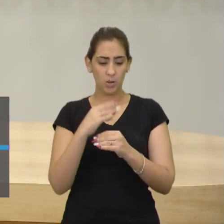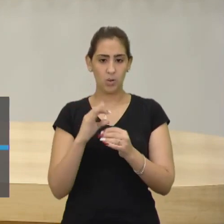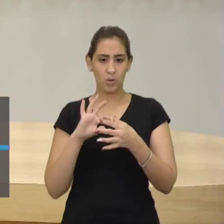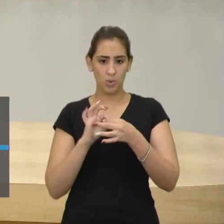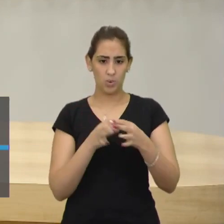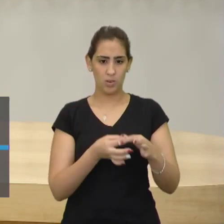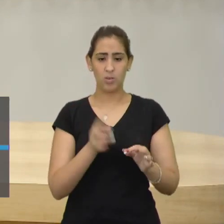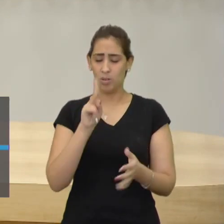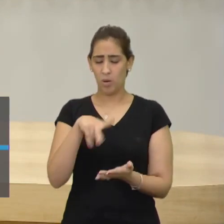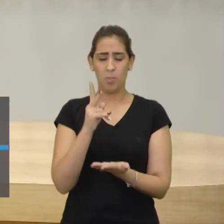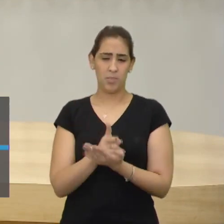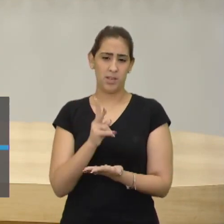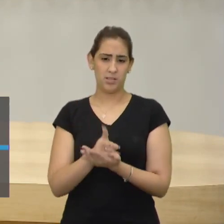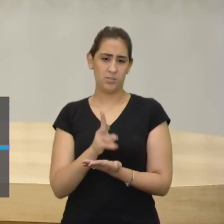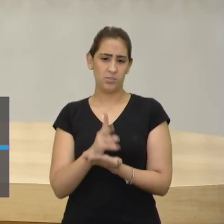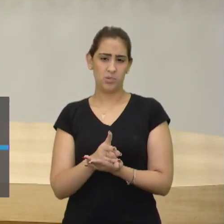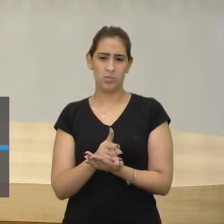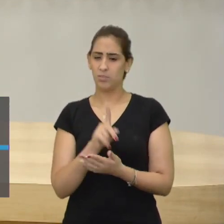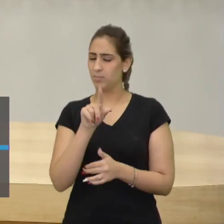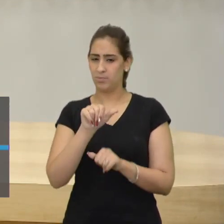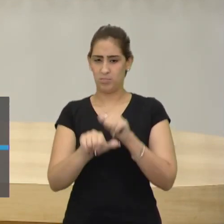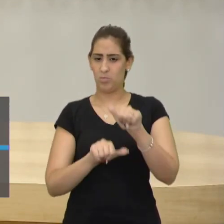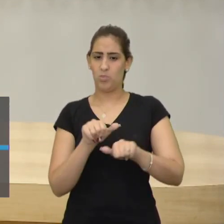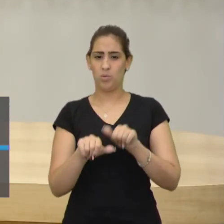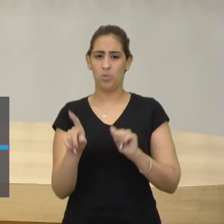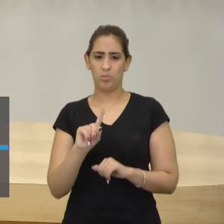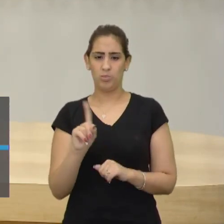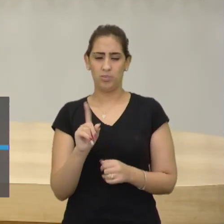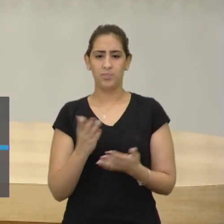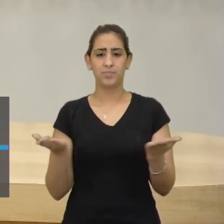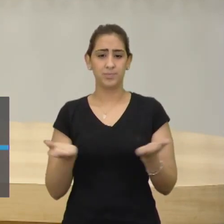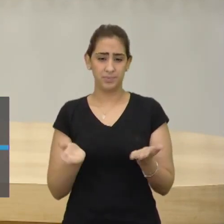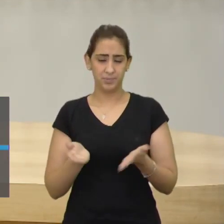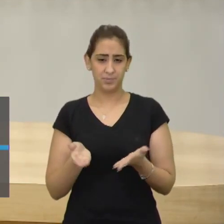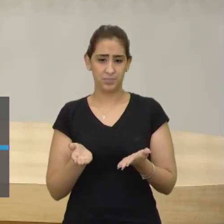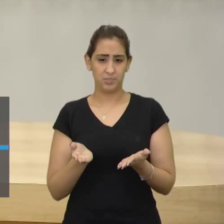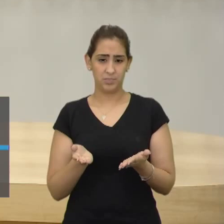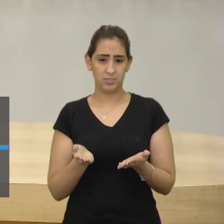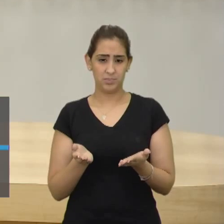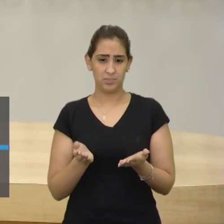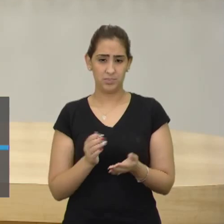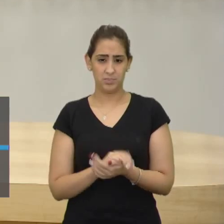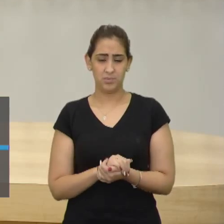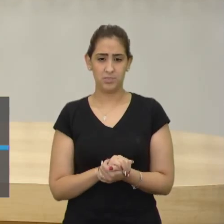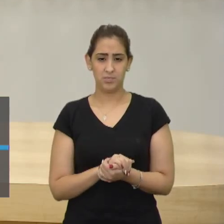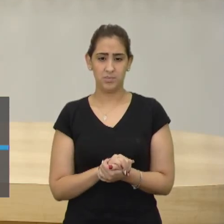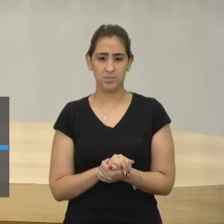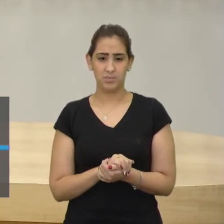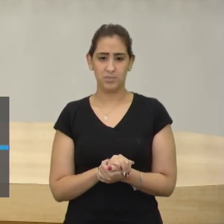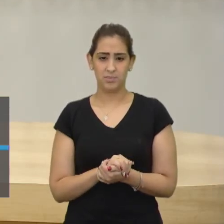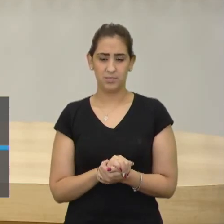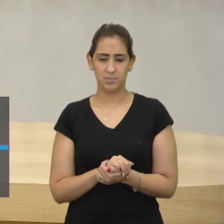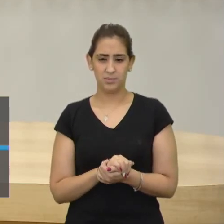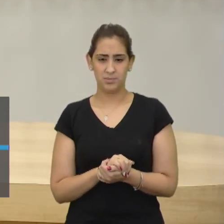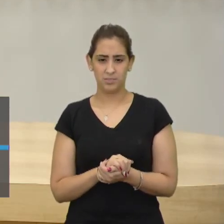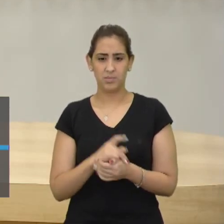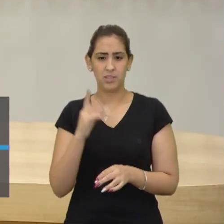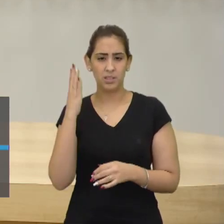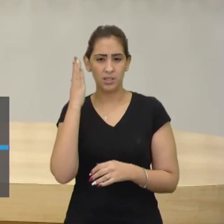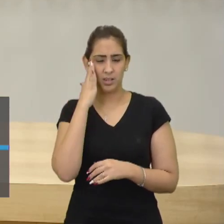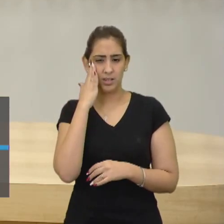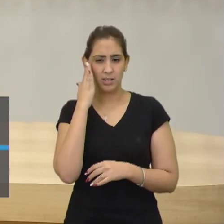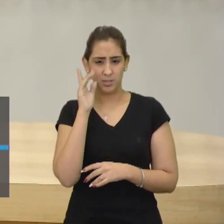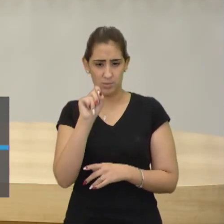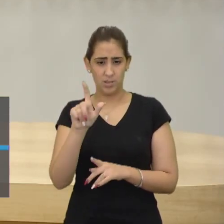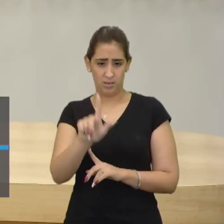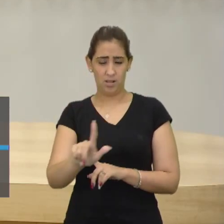exatamente o mesmo, mas a forma mudou. Agora tem a forma de um poema. Será que agora é